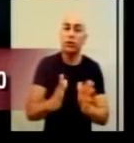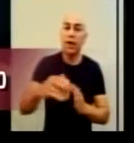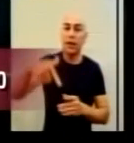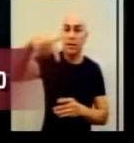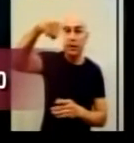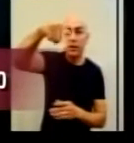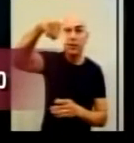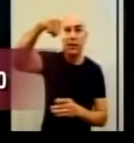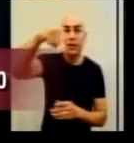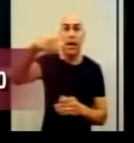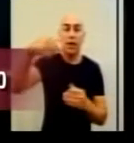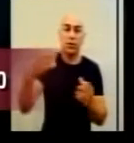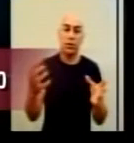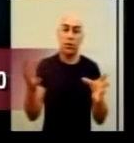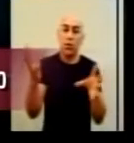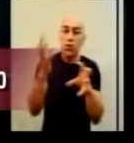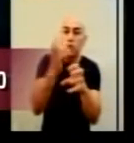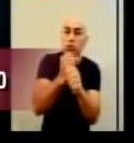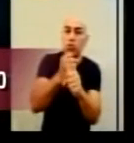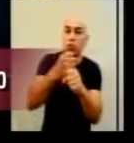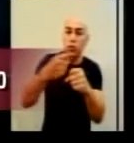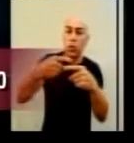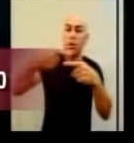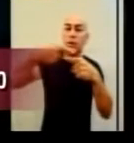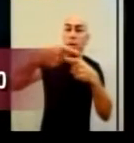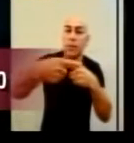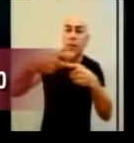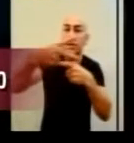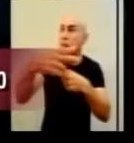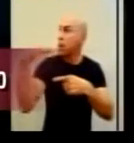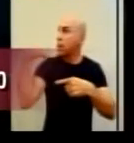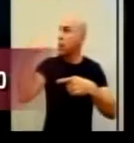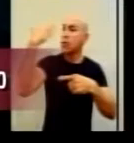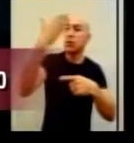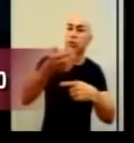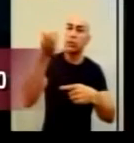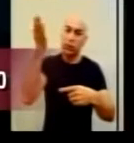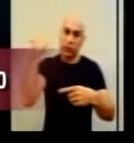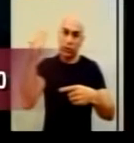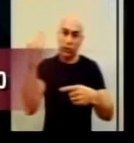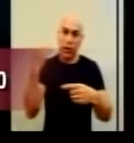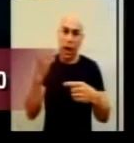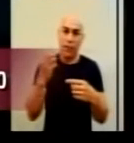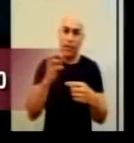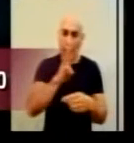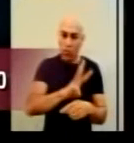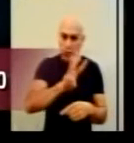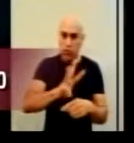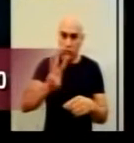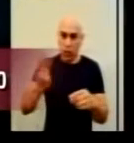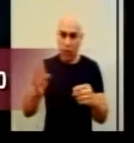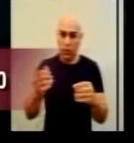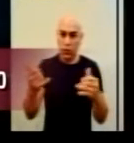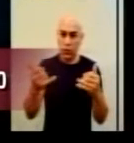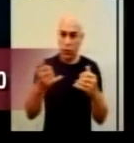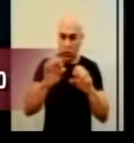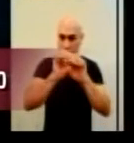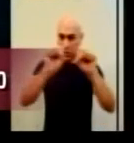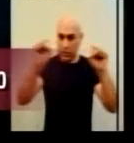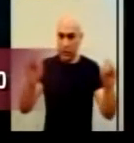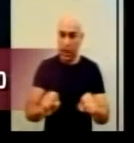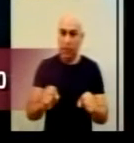da semana passada. Então isso foi extraído do sistema que veio dessa forma. Vocês podem ver que tem caso até da